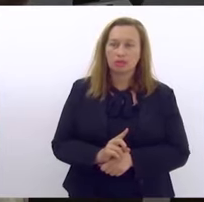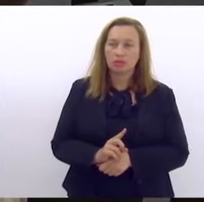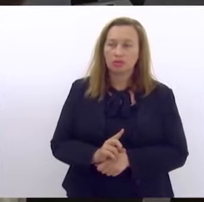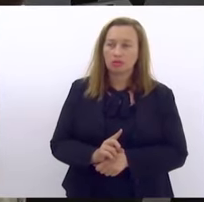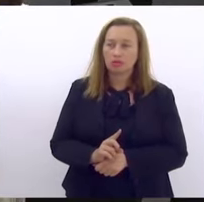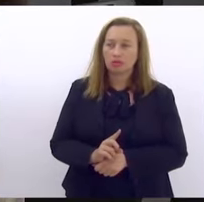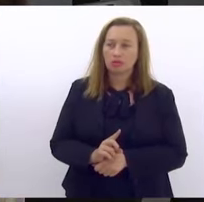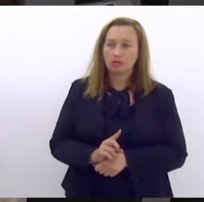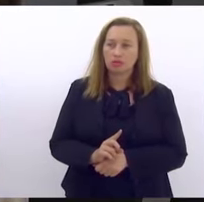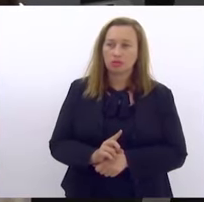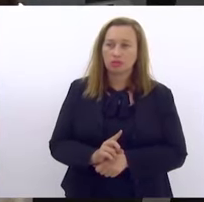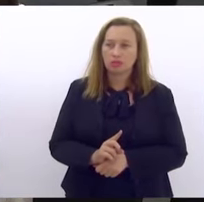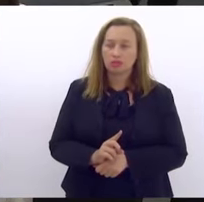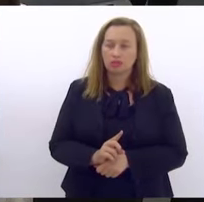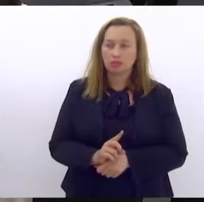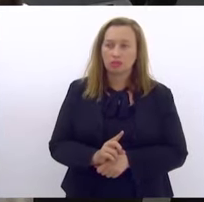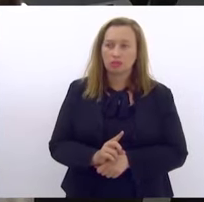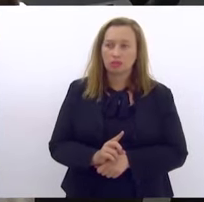Cláudio.